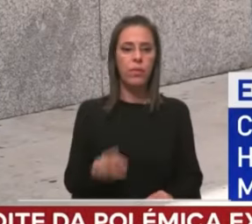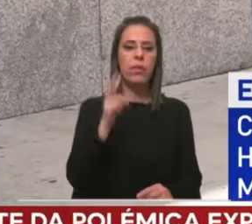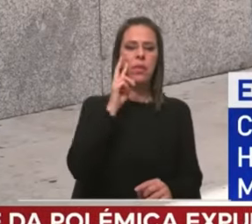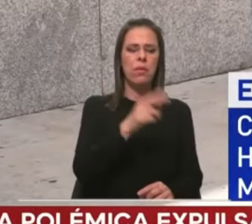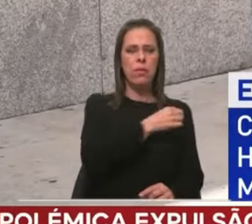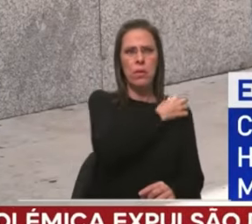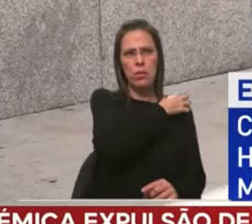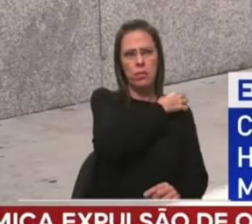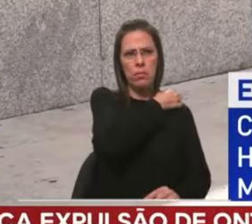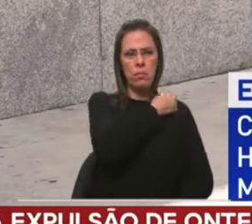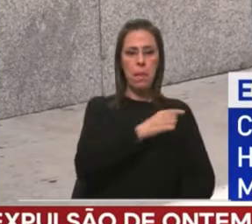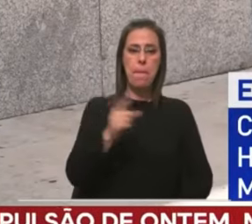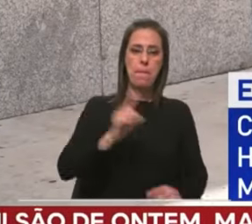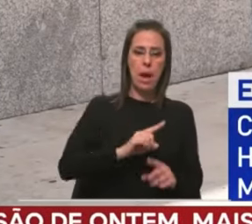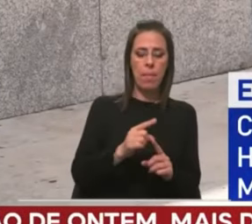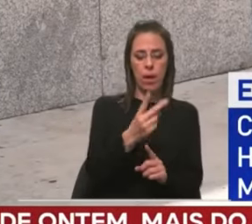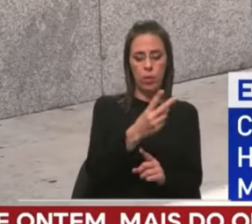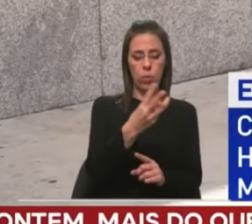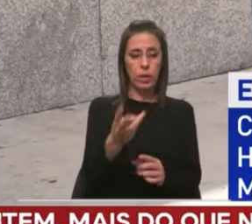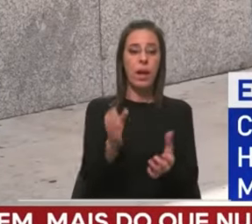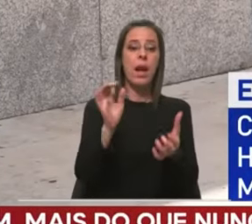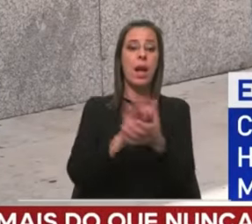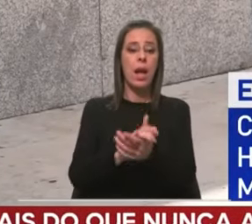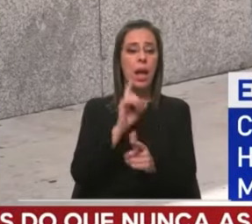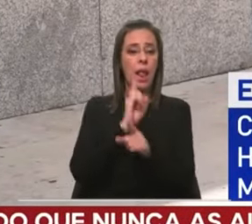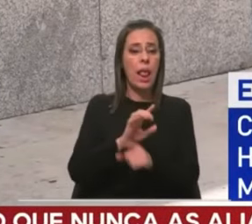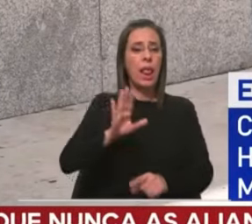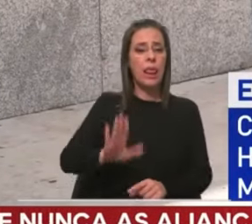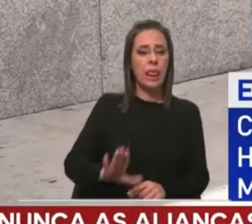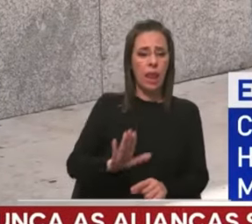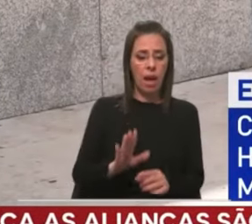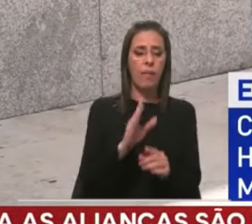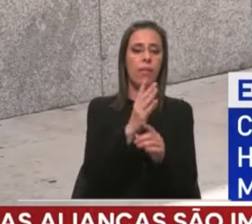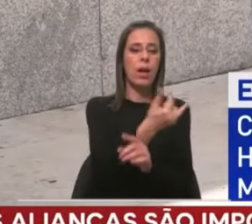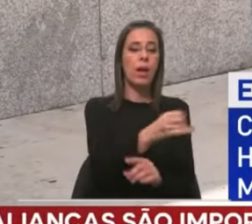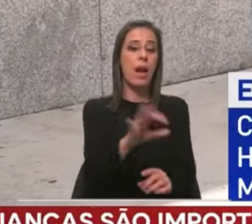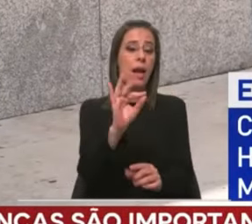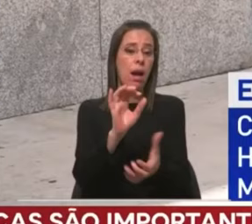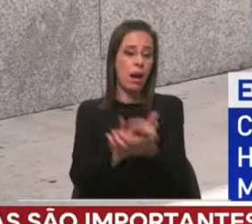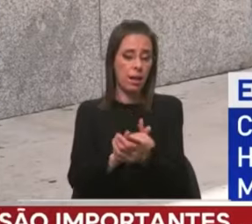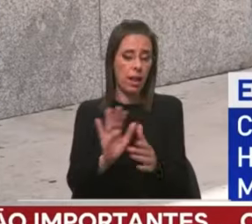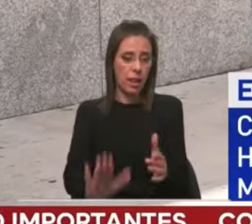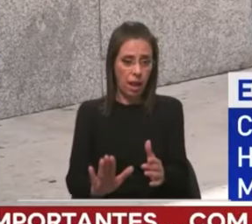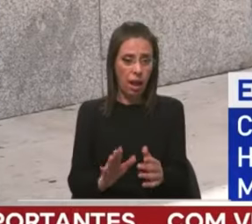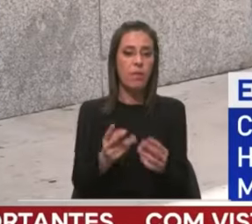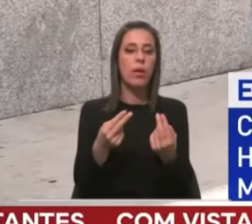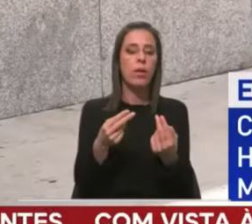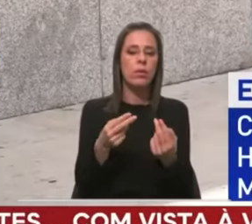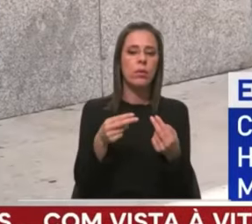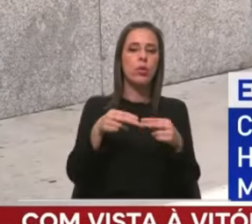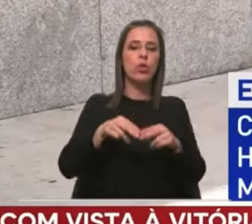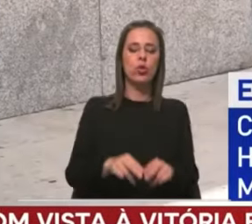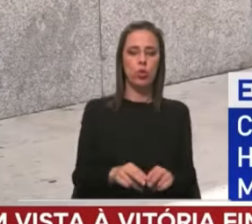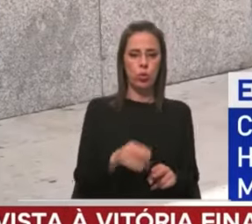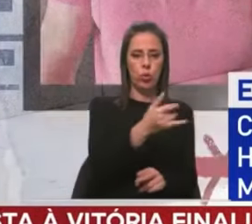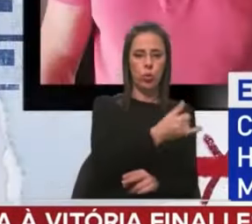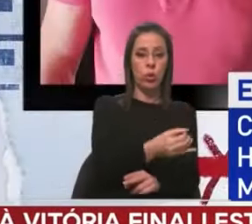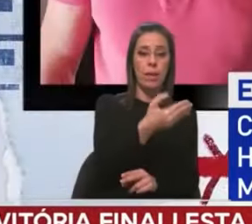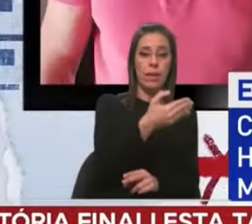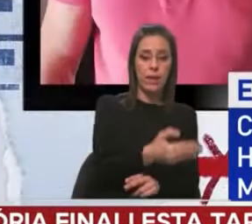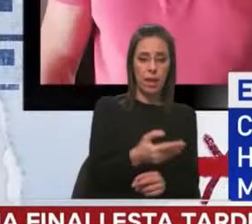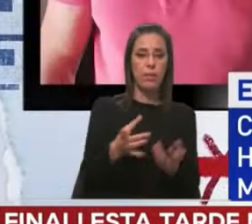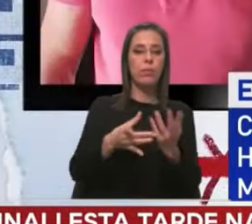cerca de duas ou três vezes, que estava casada com Valdén desde 2014, mas que estavam juntos desde